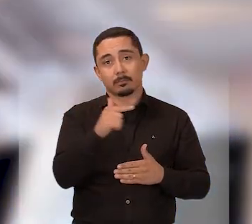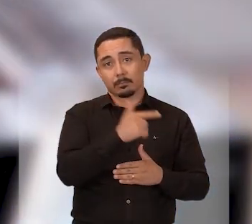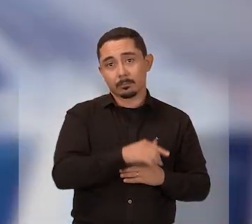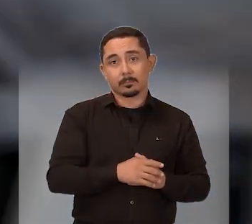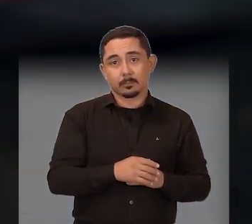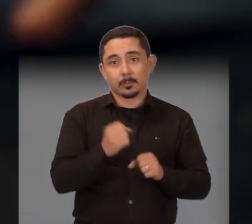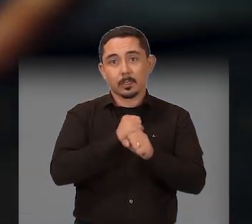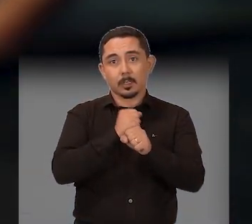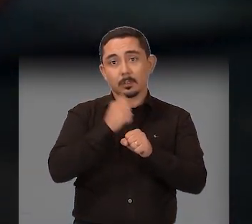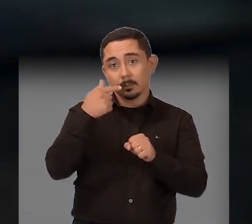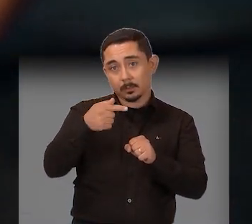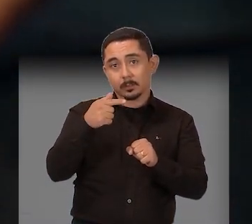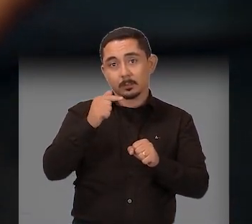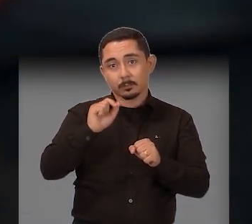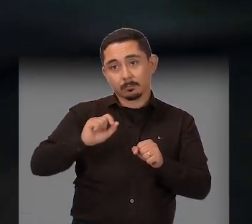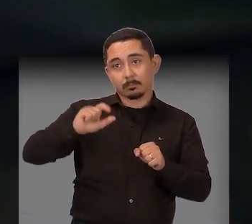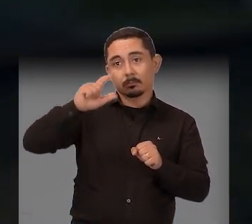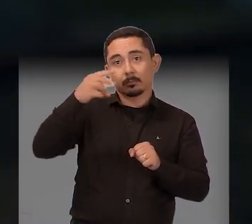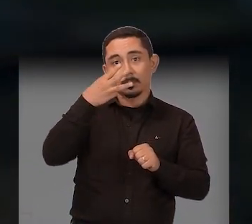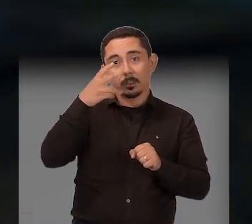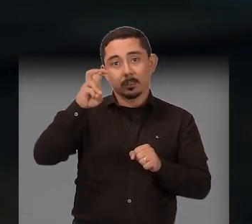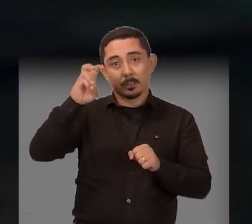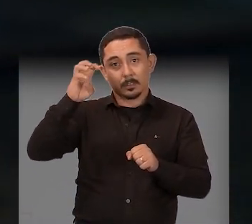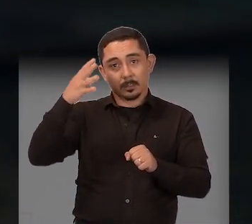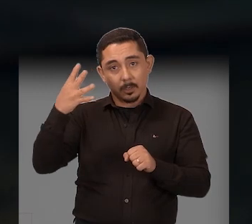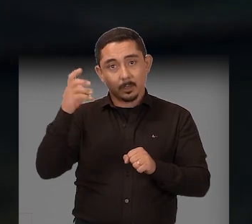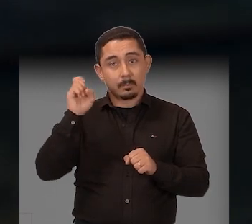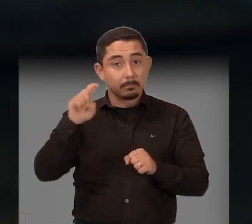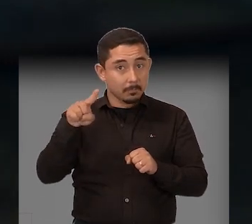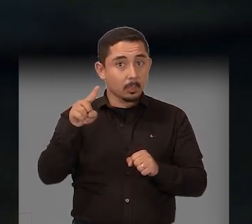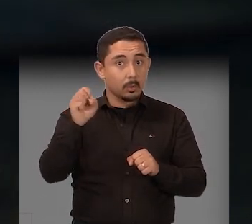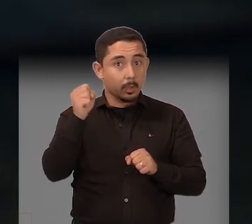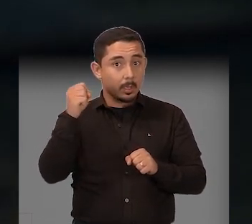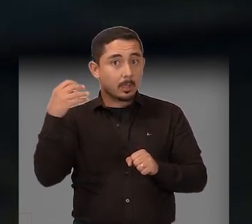resultaram em morte. Em 7 anos, subiram de